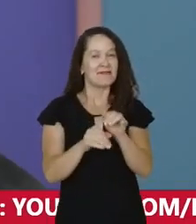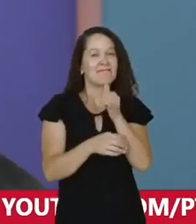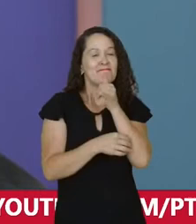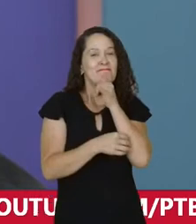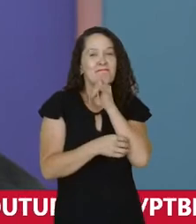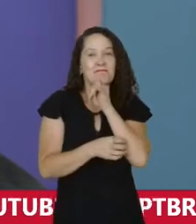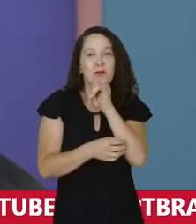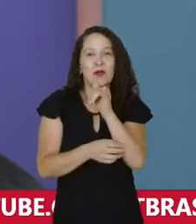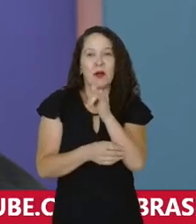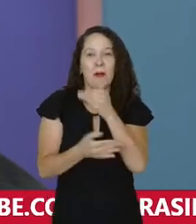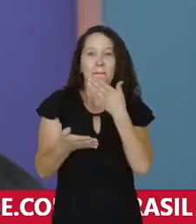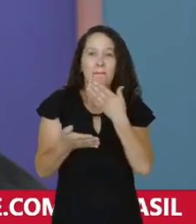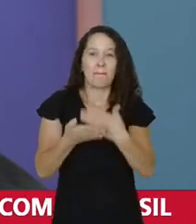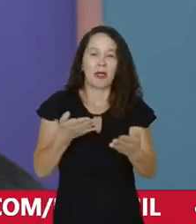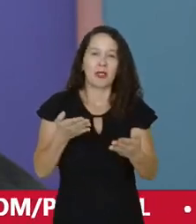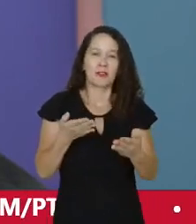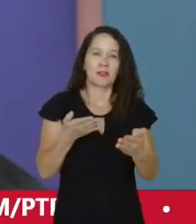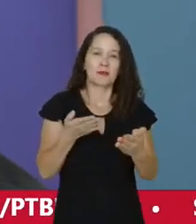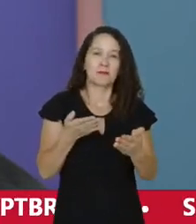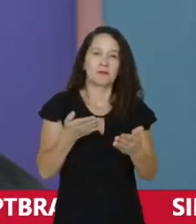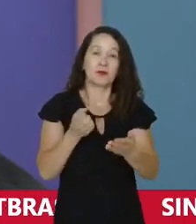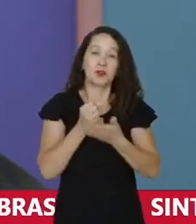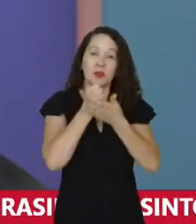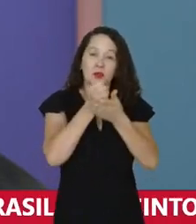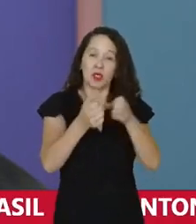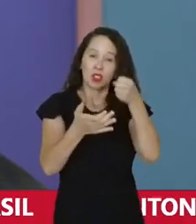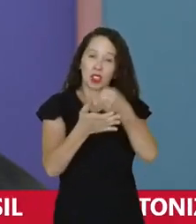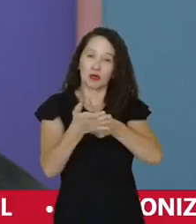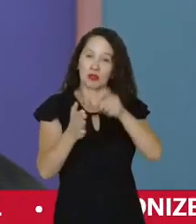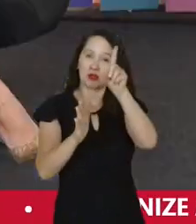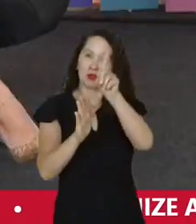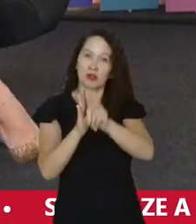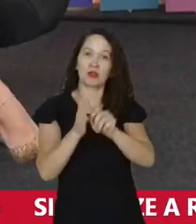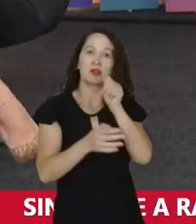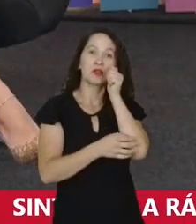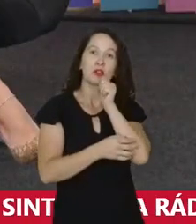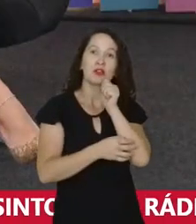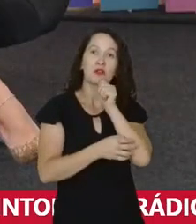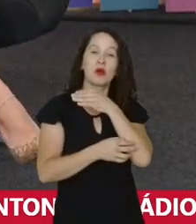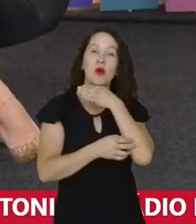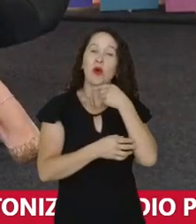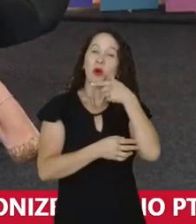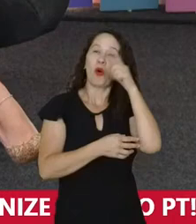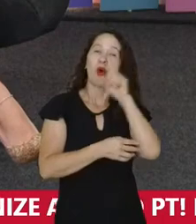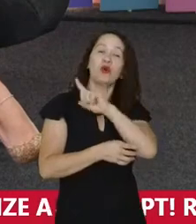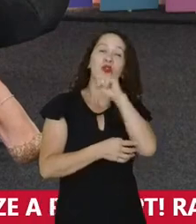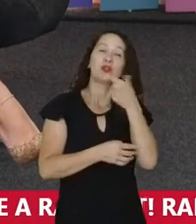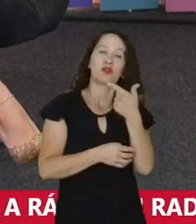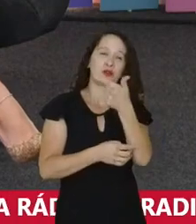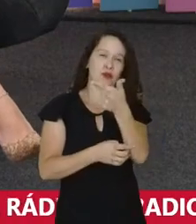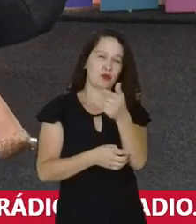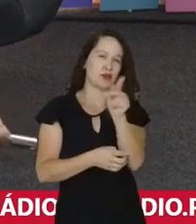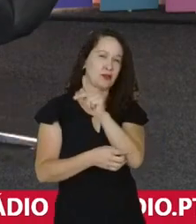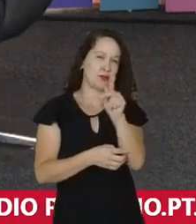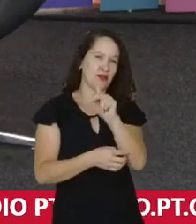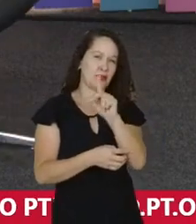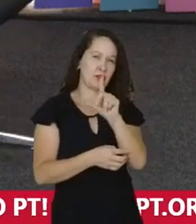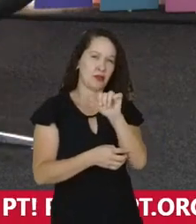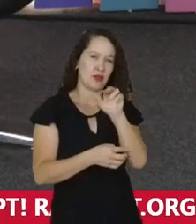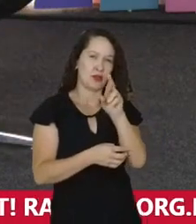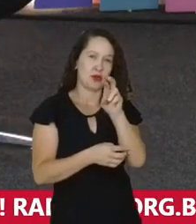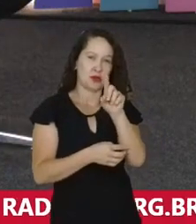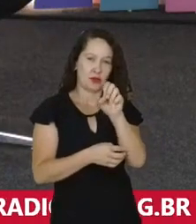notícia da perda de uma grande aliada na luta pelos direitos das mulheres. Faleceu ontem, dia 12, a professora Lourdes